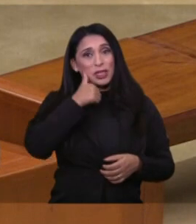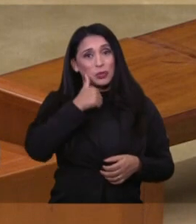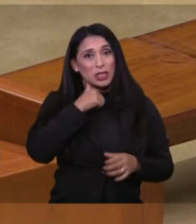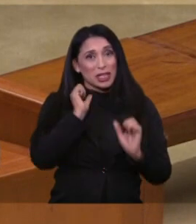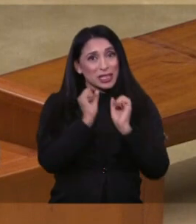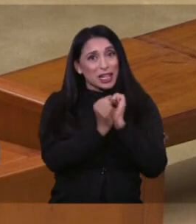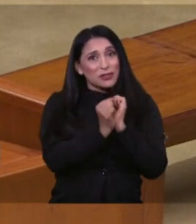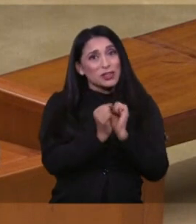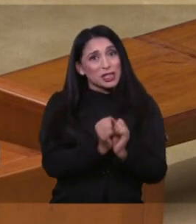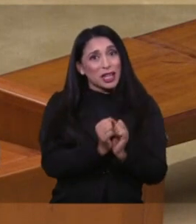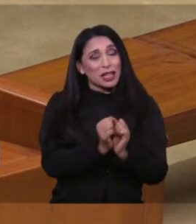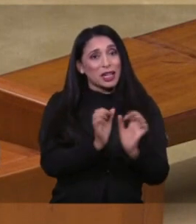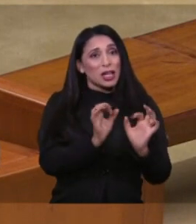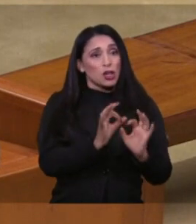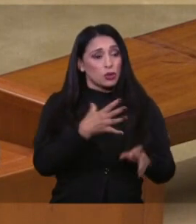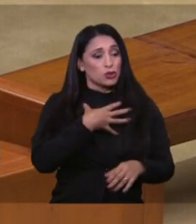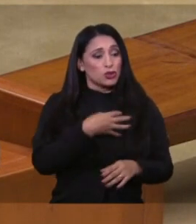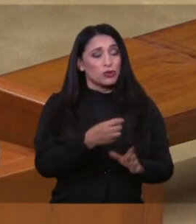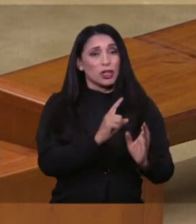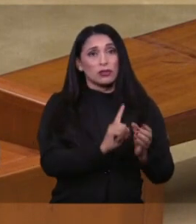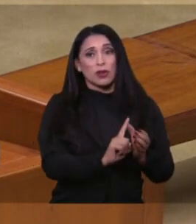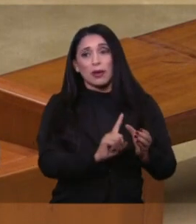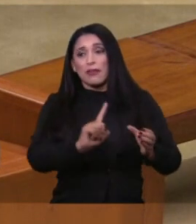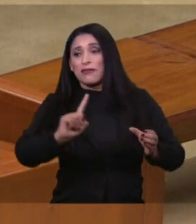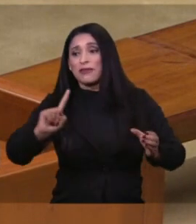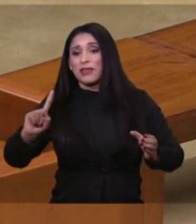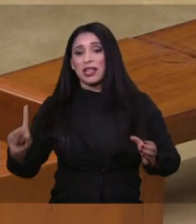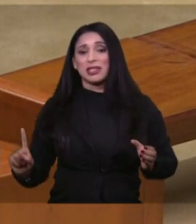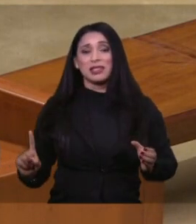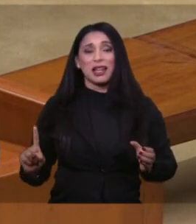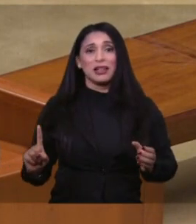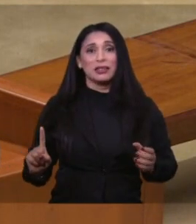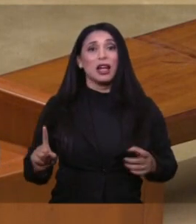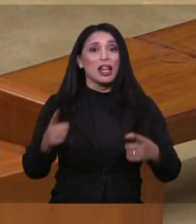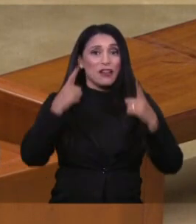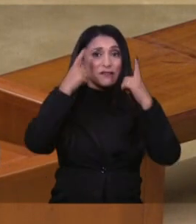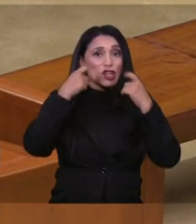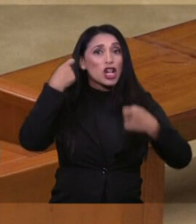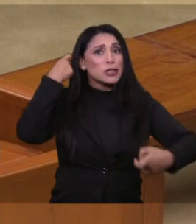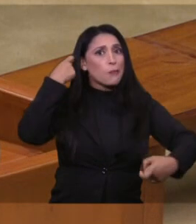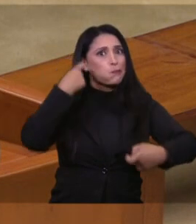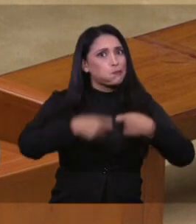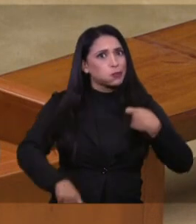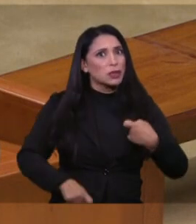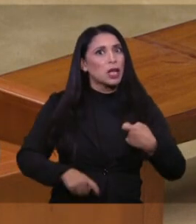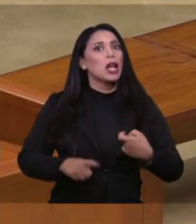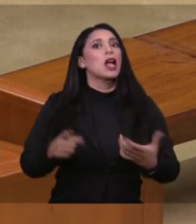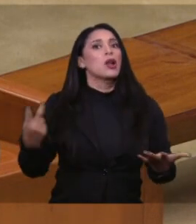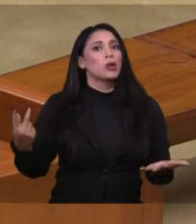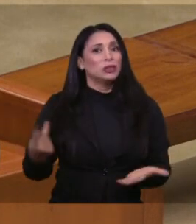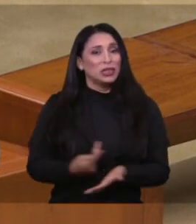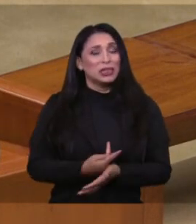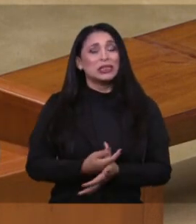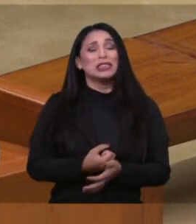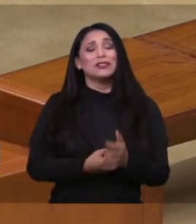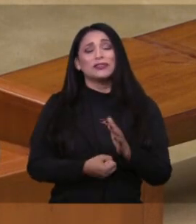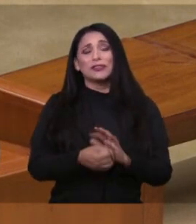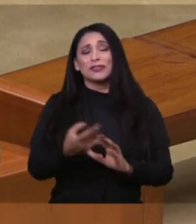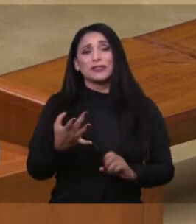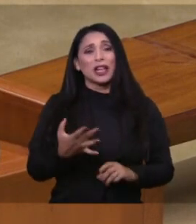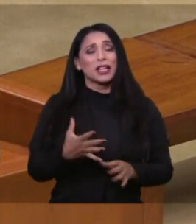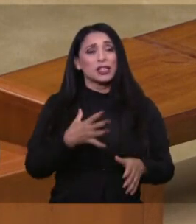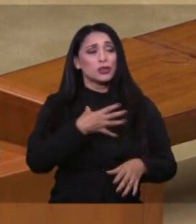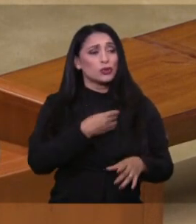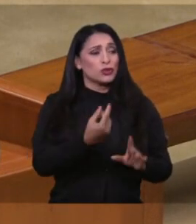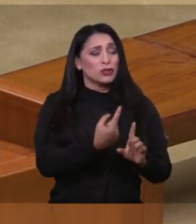foram separadas precocemente de seus filhos, muitos frutos de violência sexual, mulheres que foram estupradas, e eram separadas de seus filhos